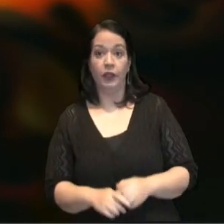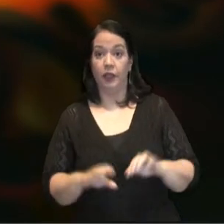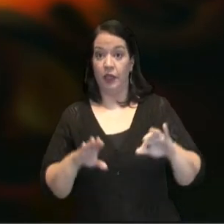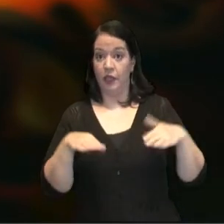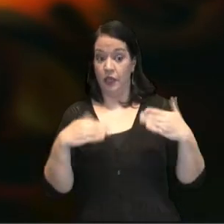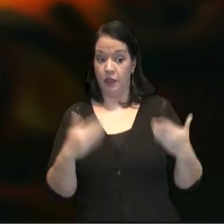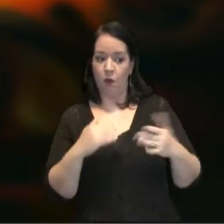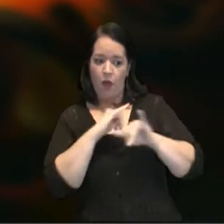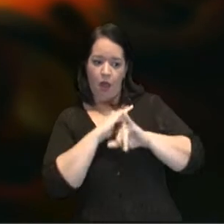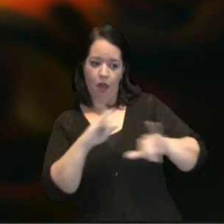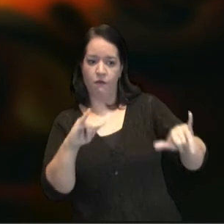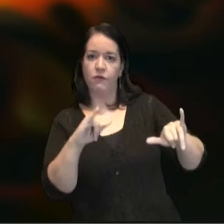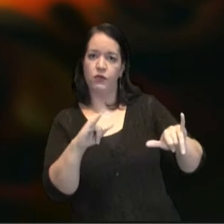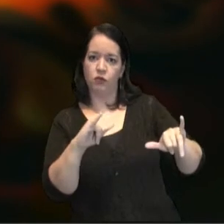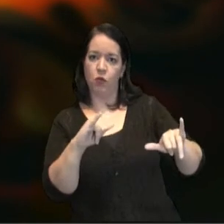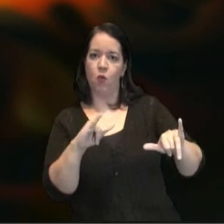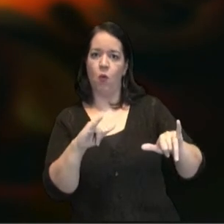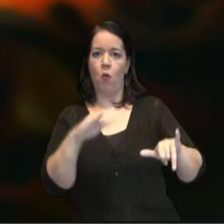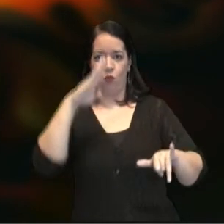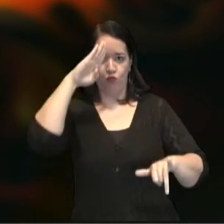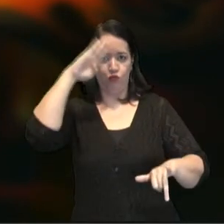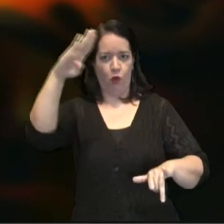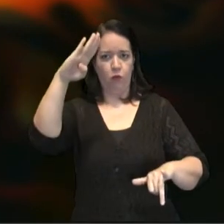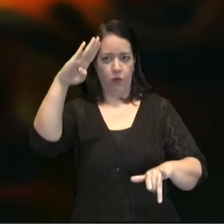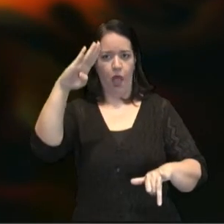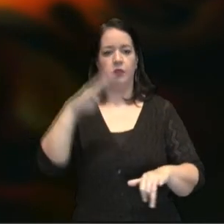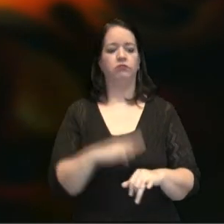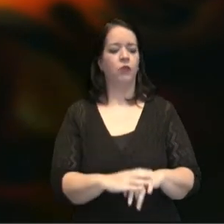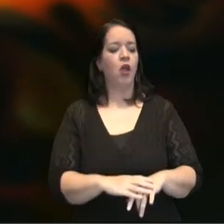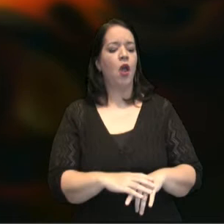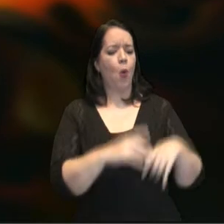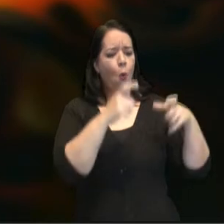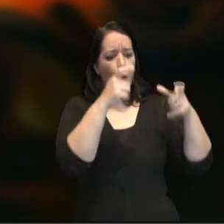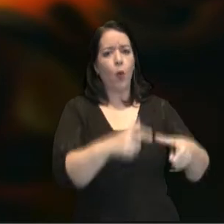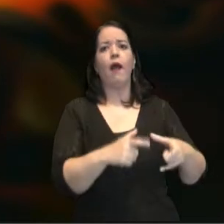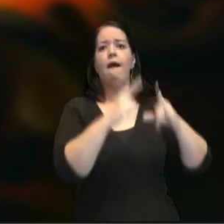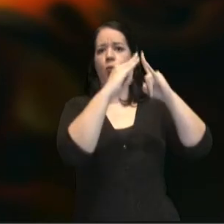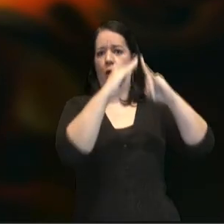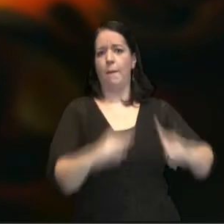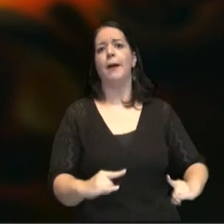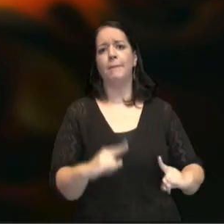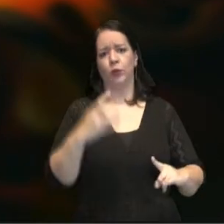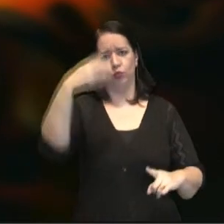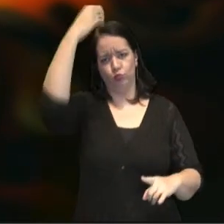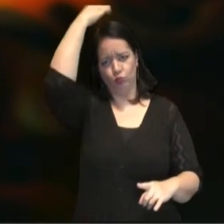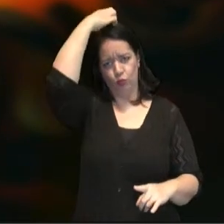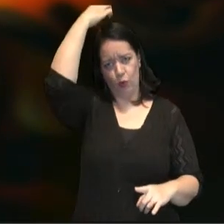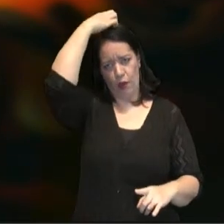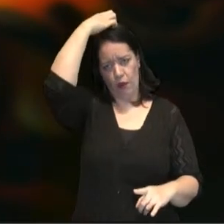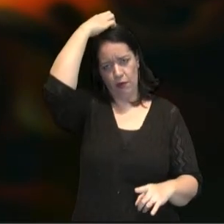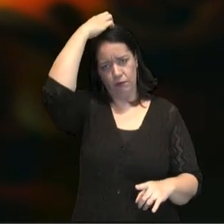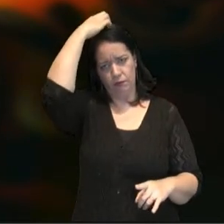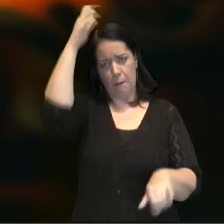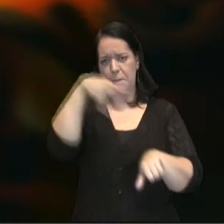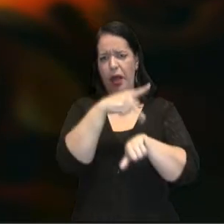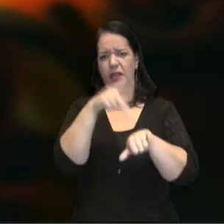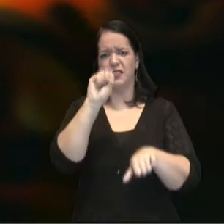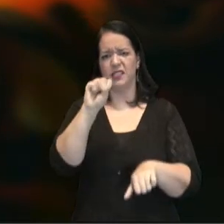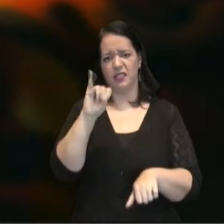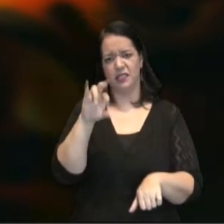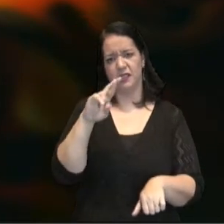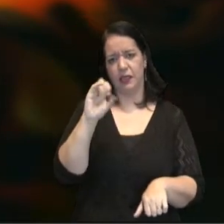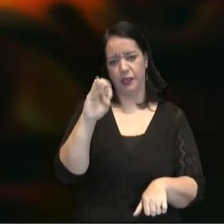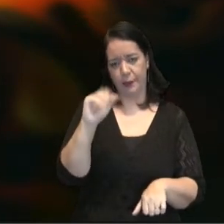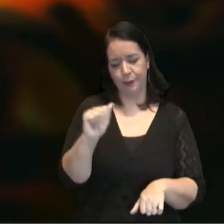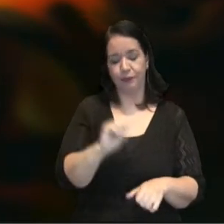meu acampamento. Mas o homem de Deus mandou dizer ao rei de Israel: guarda-te de te